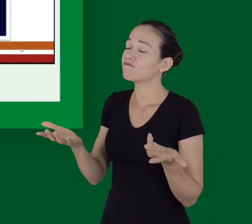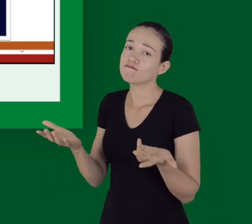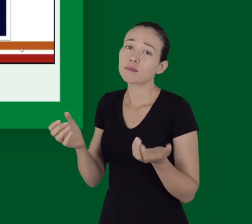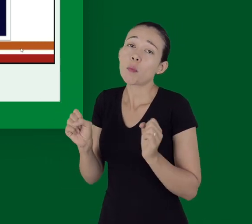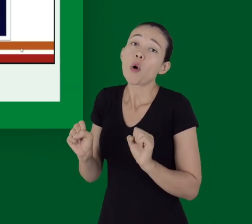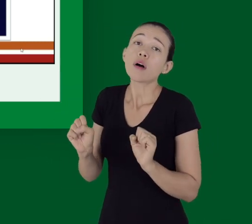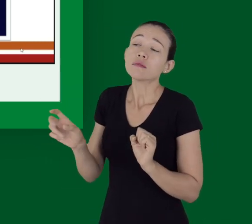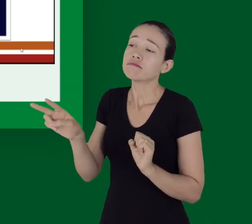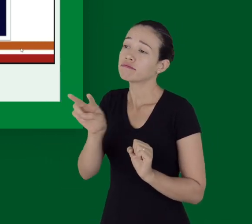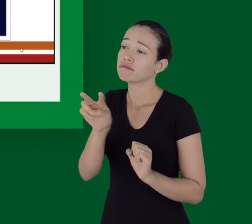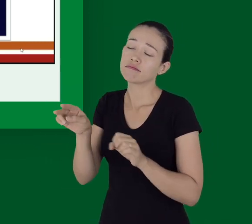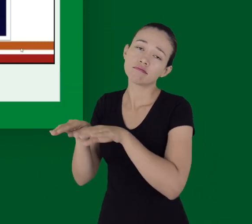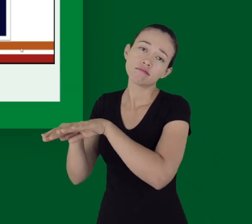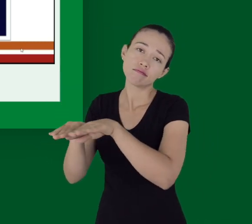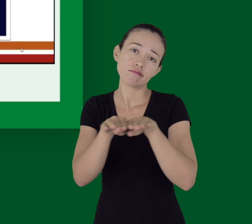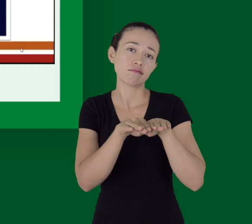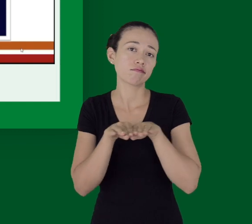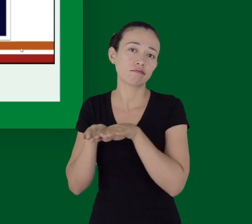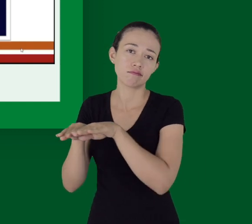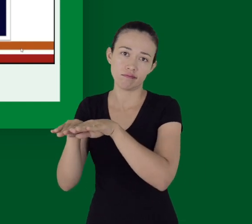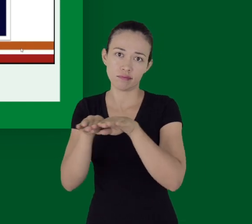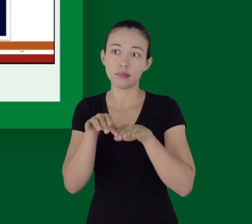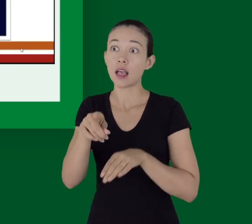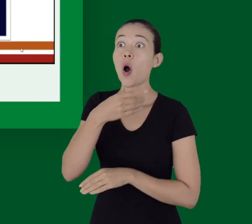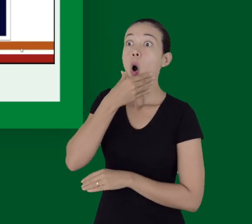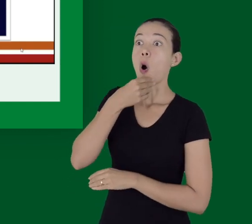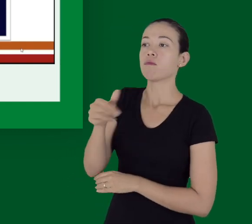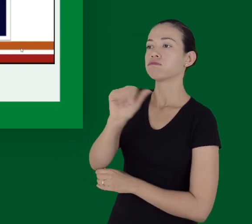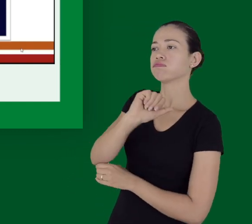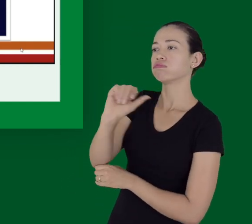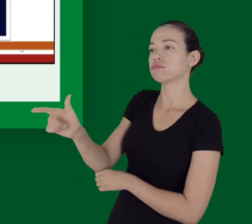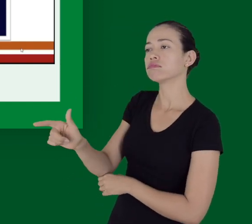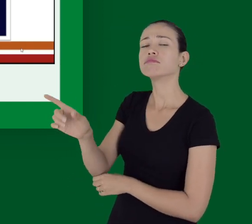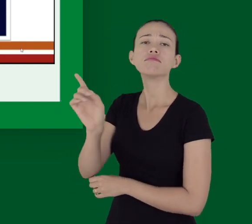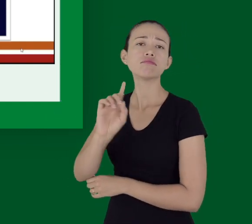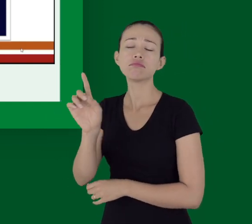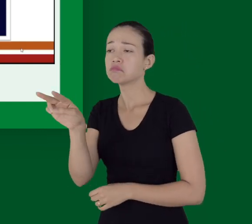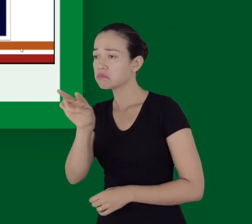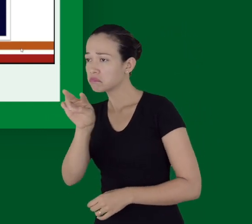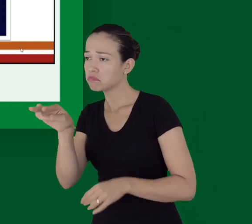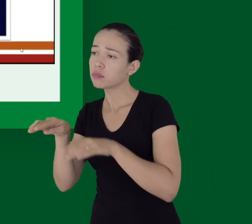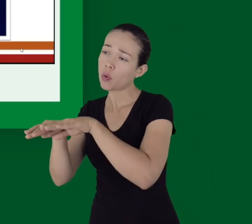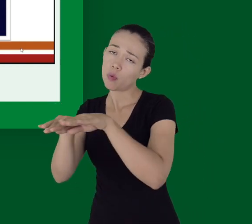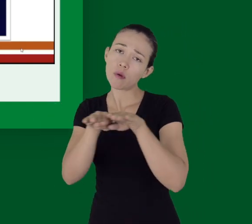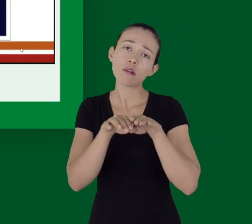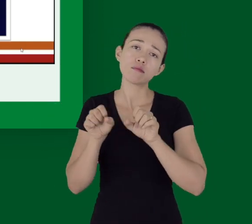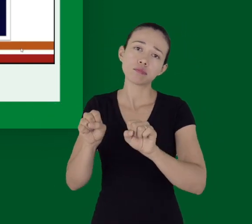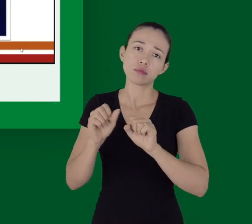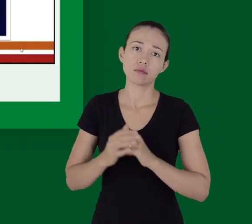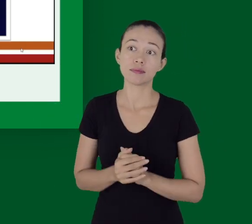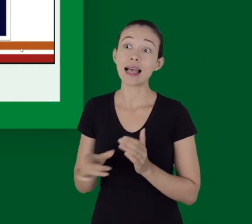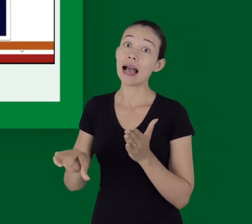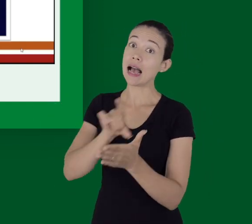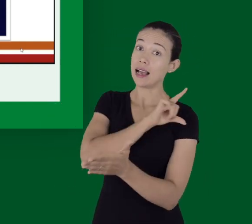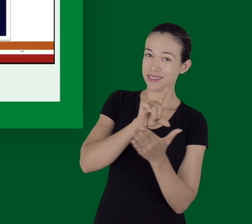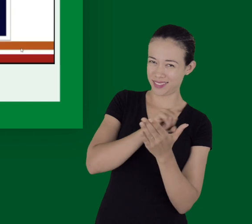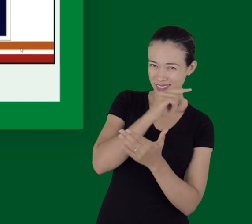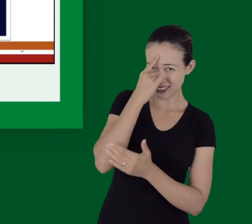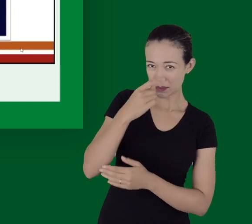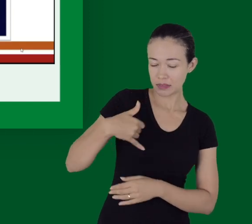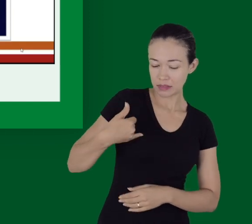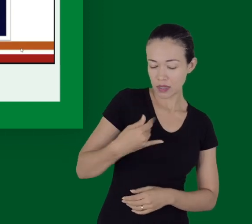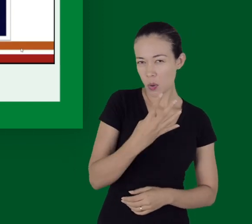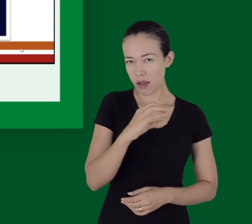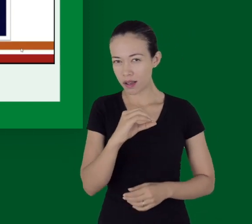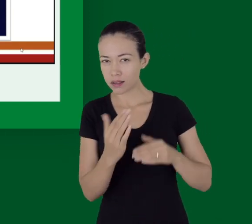igual. Não tem uma maior quantidade de homens infartando nessa idade mais avançada, né? Normalmente o